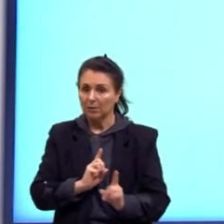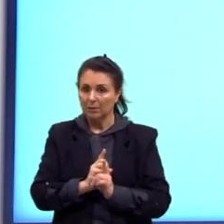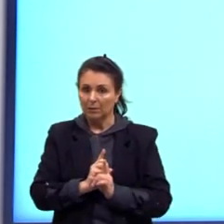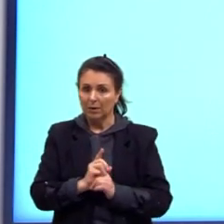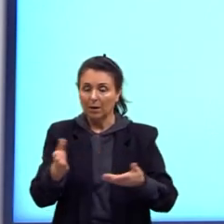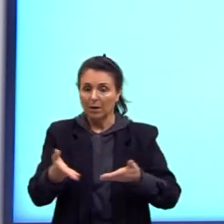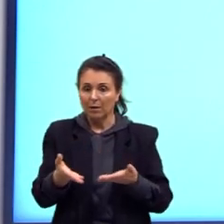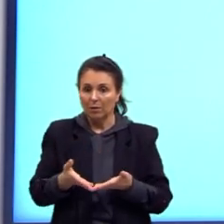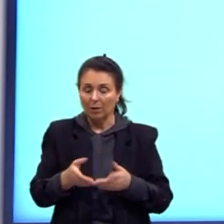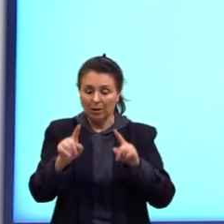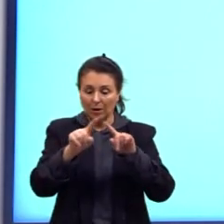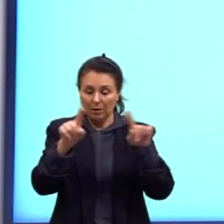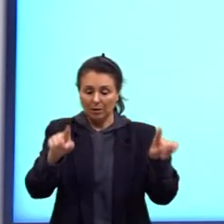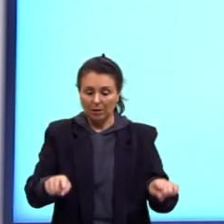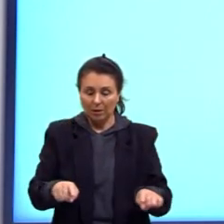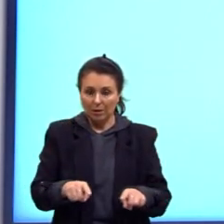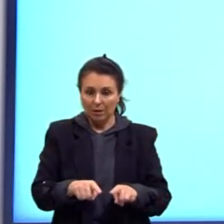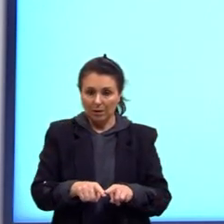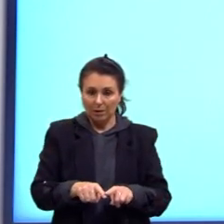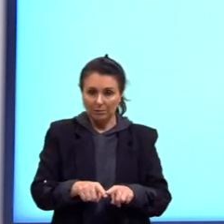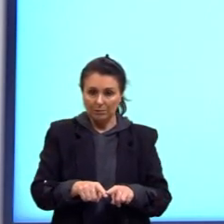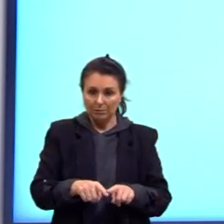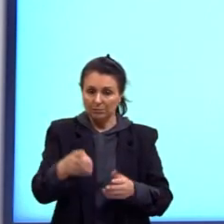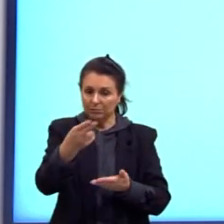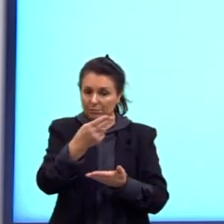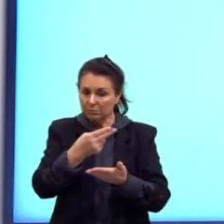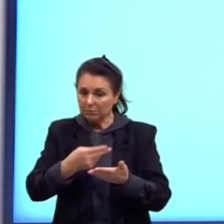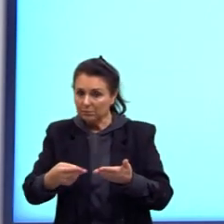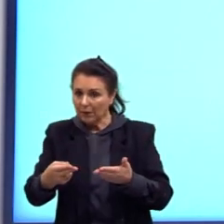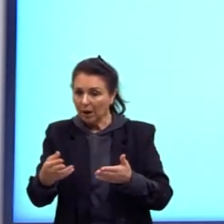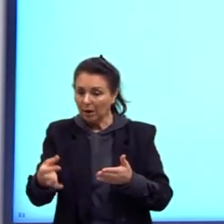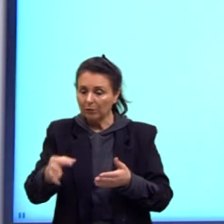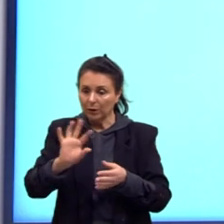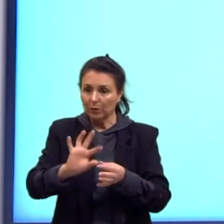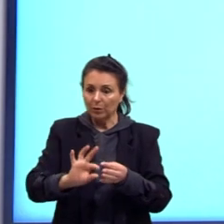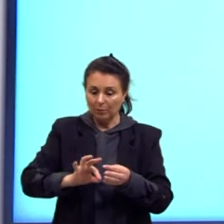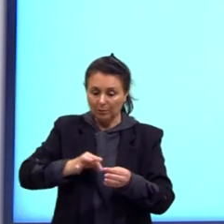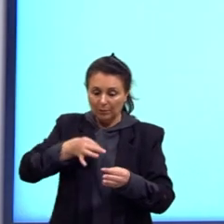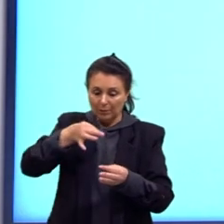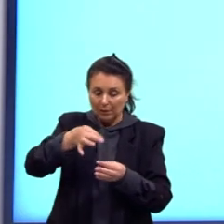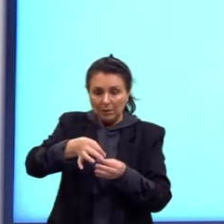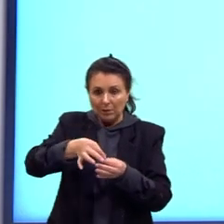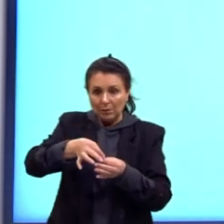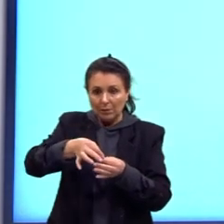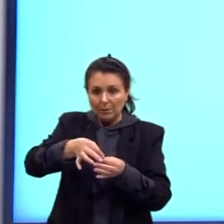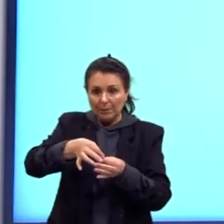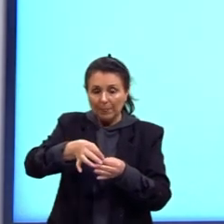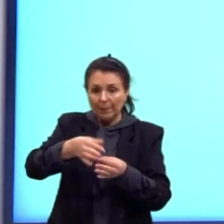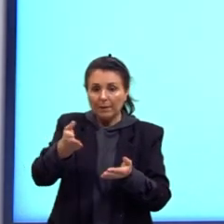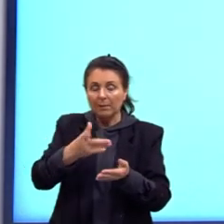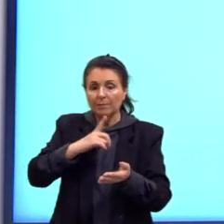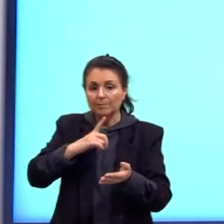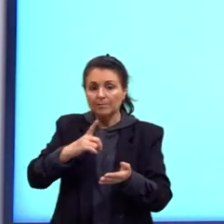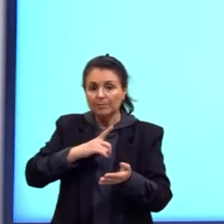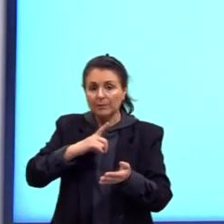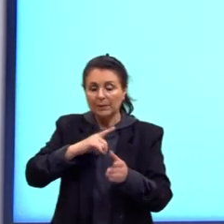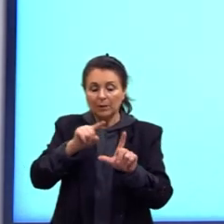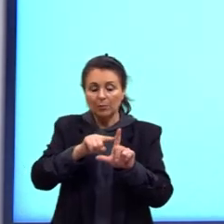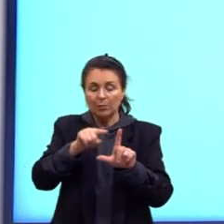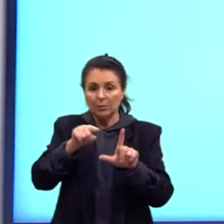agora essa figura ela foi dobrada né ali para cima e nós temos Então